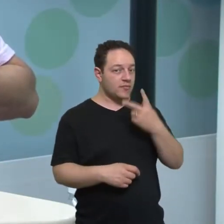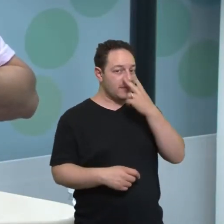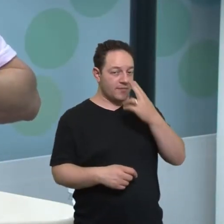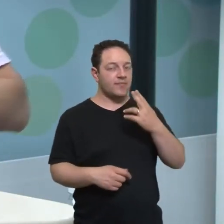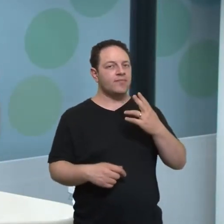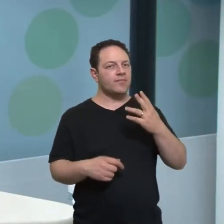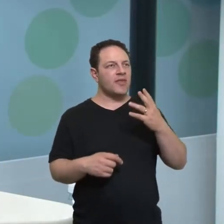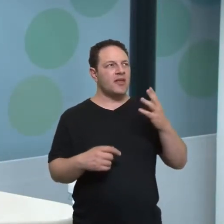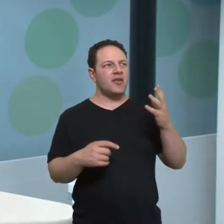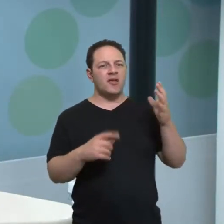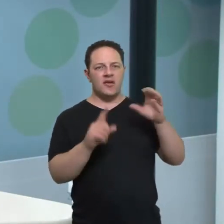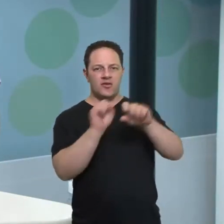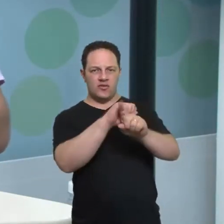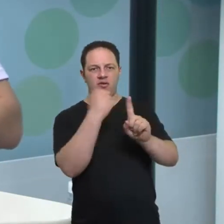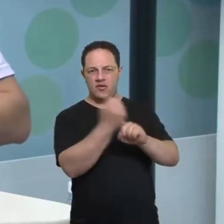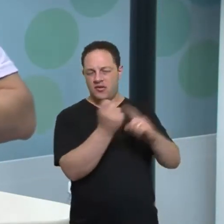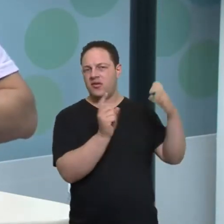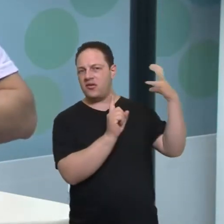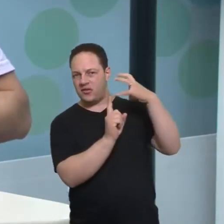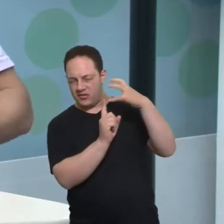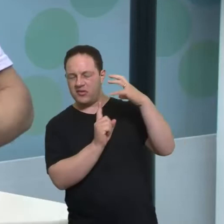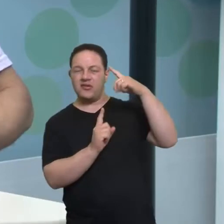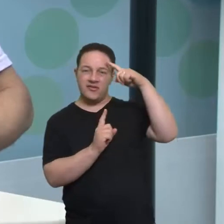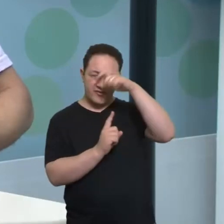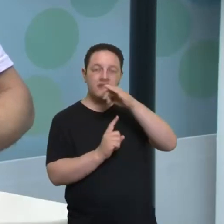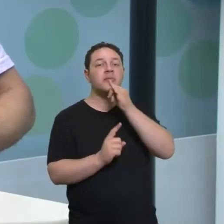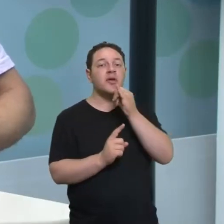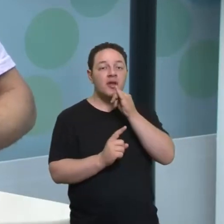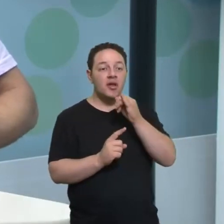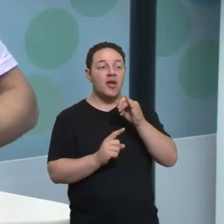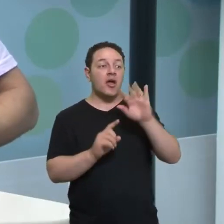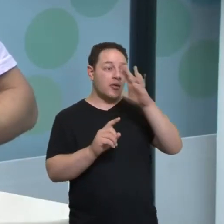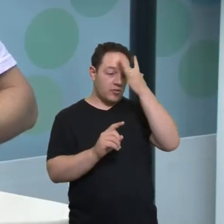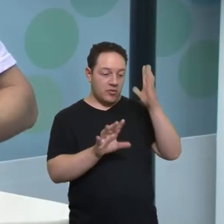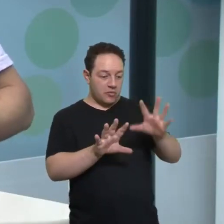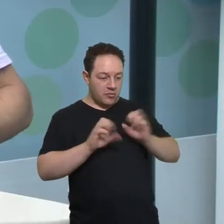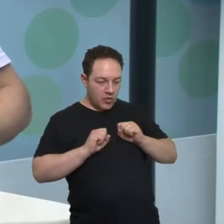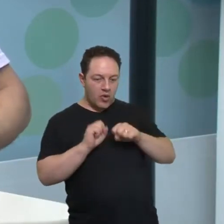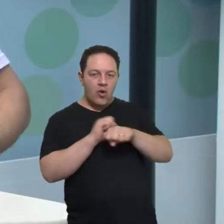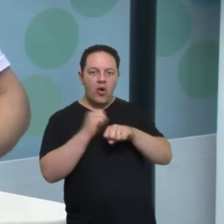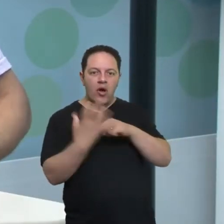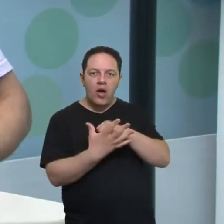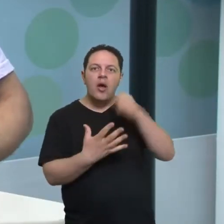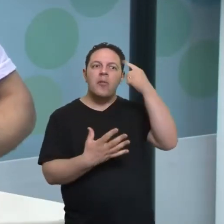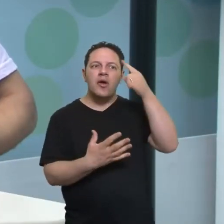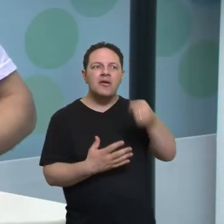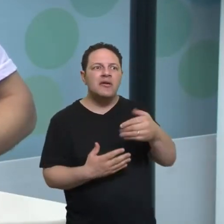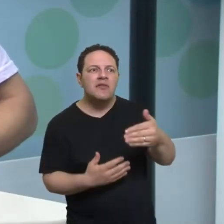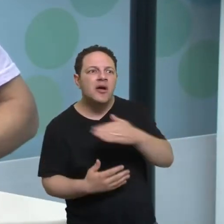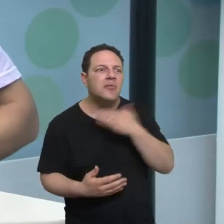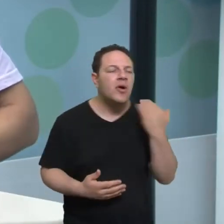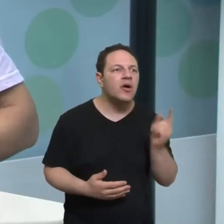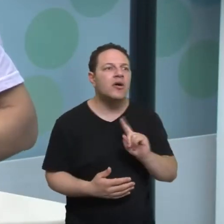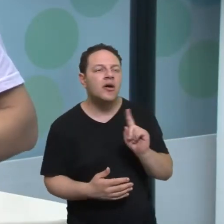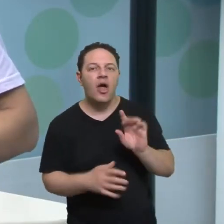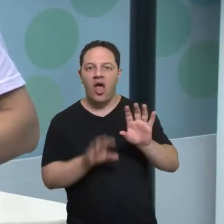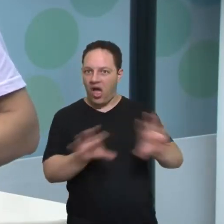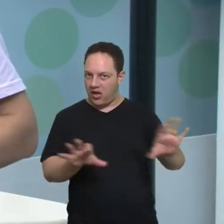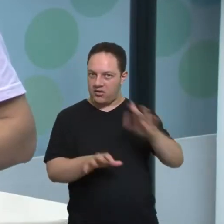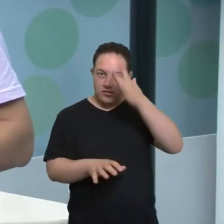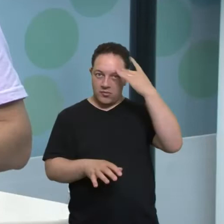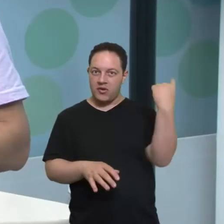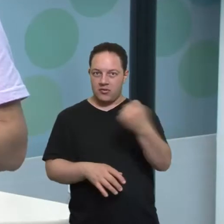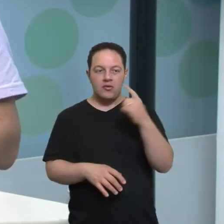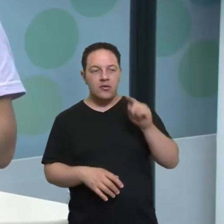de pressão social e ainda ocorre isso de que se alguém pega Polvilho a gente já fica pensando será que vai faleceu e na é